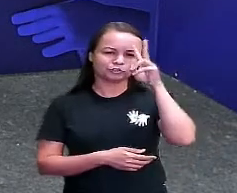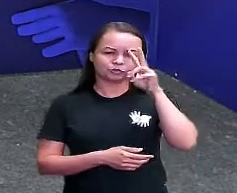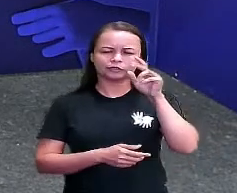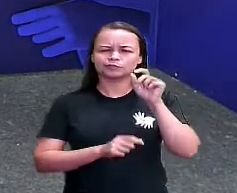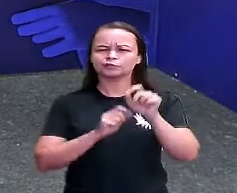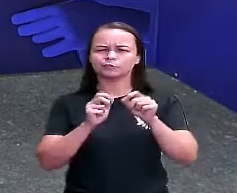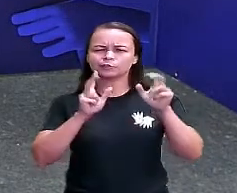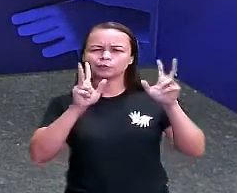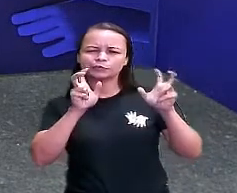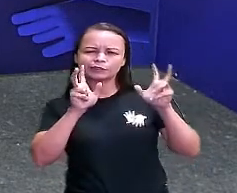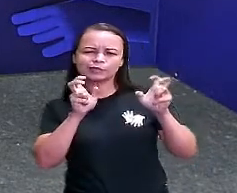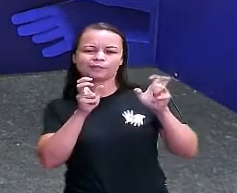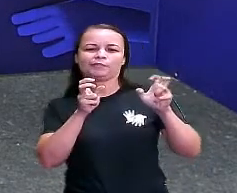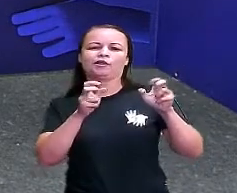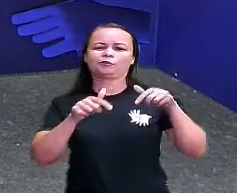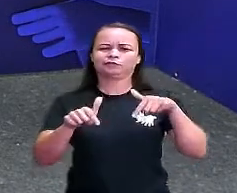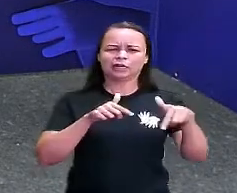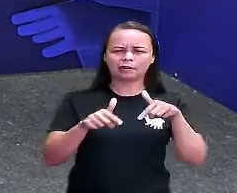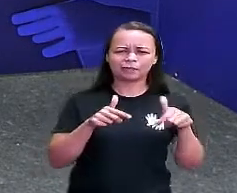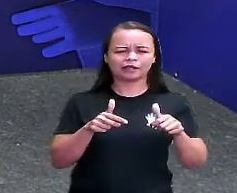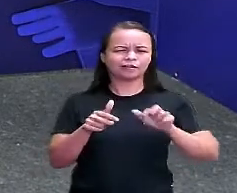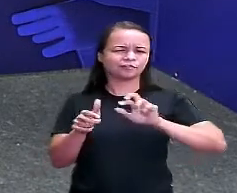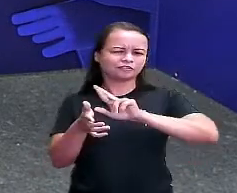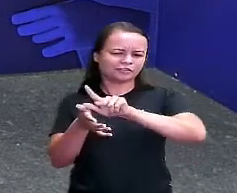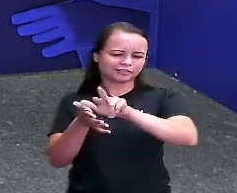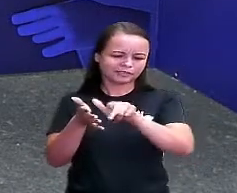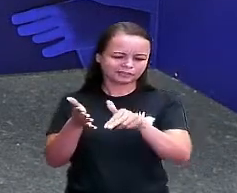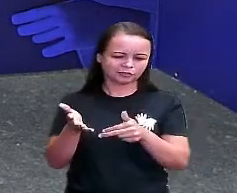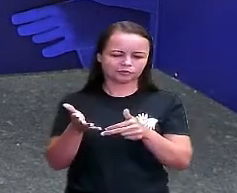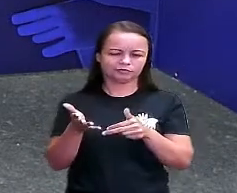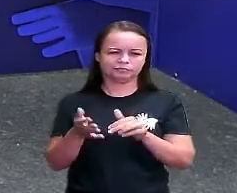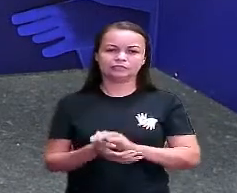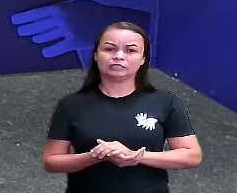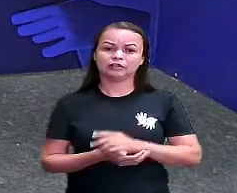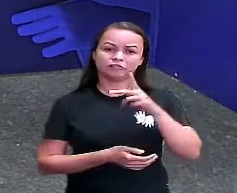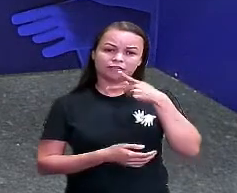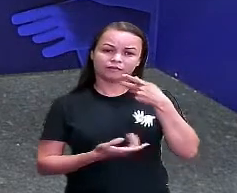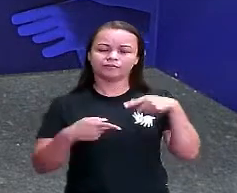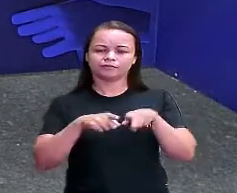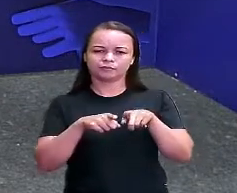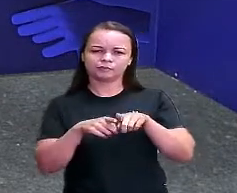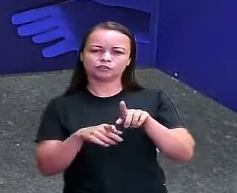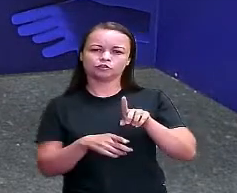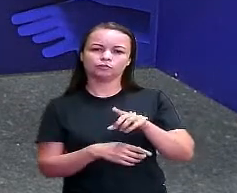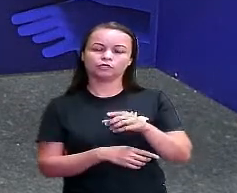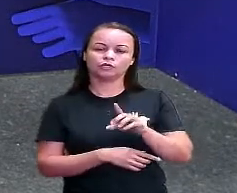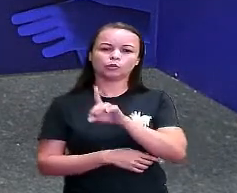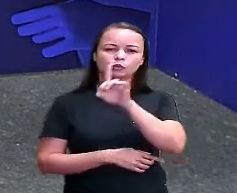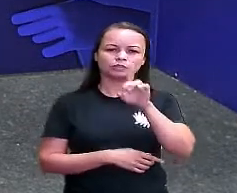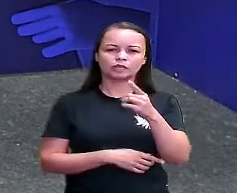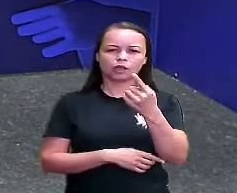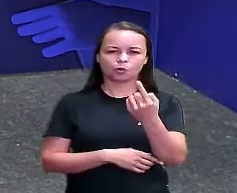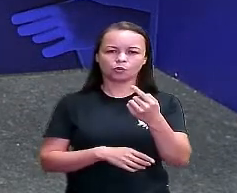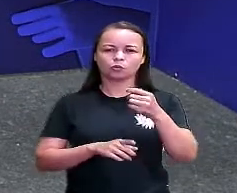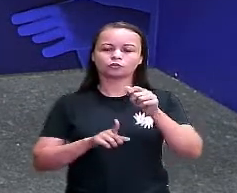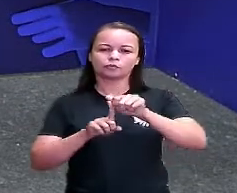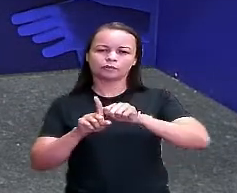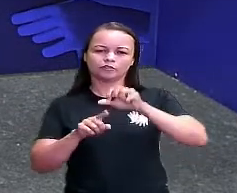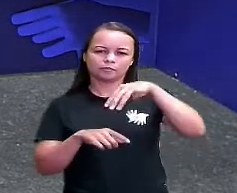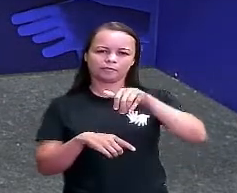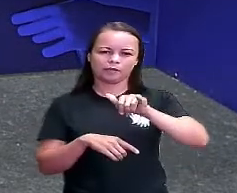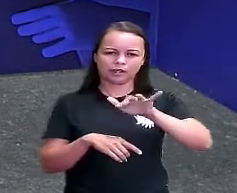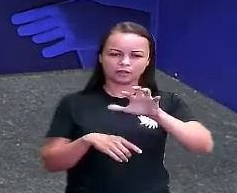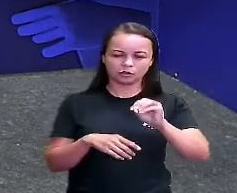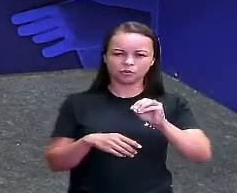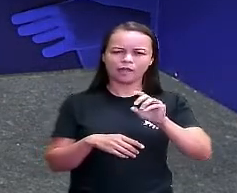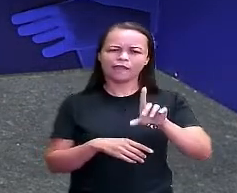suas diversas formas. A gente vai falar um pouco também sobre o dia 1 de maio, que é o dia dedicado aos trabalhadores. A gente